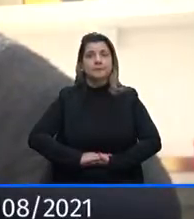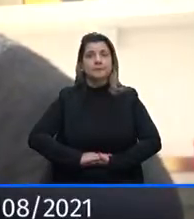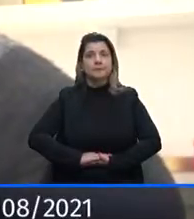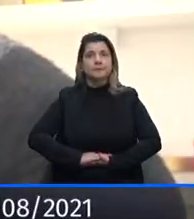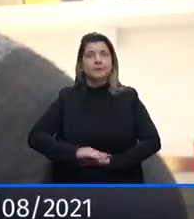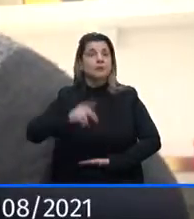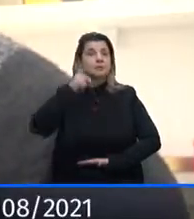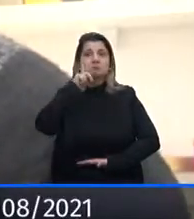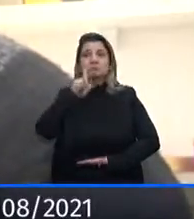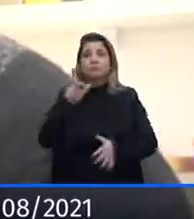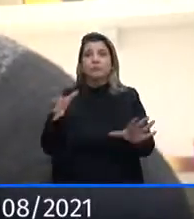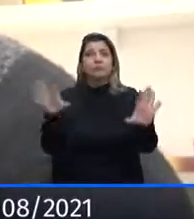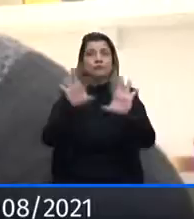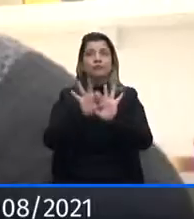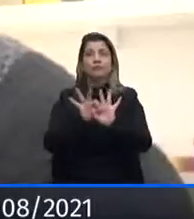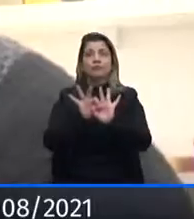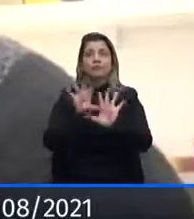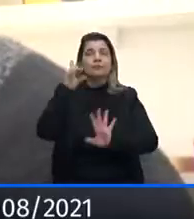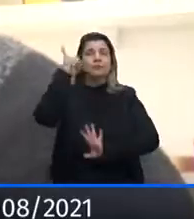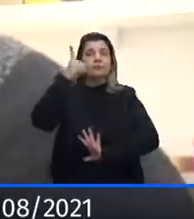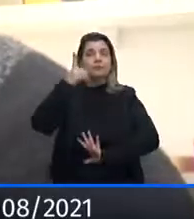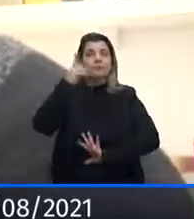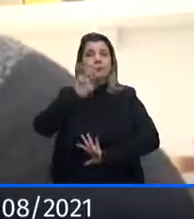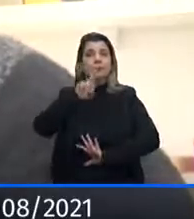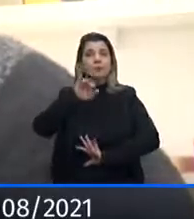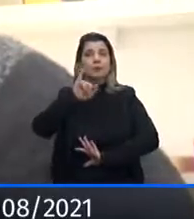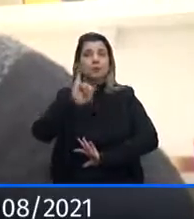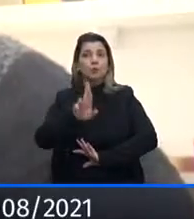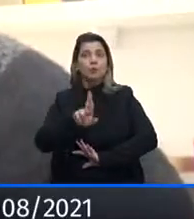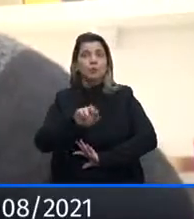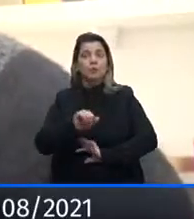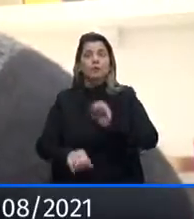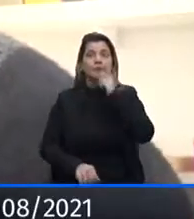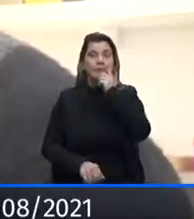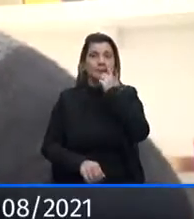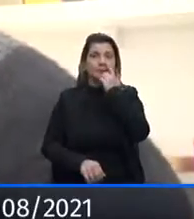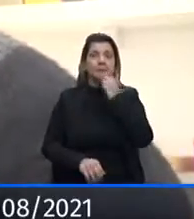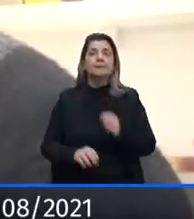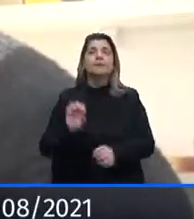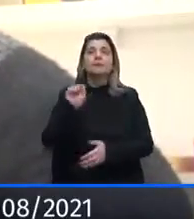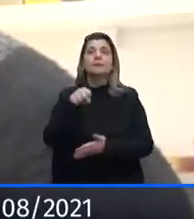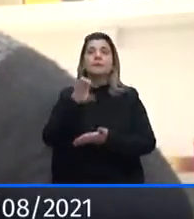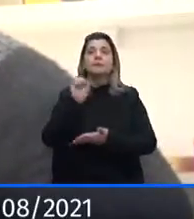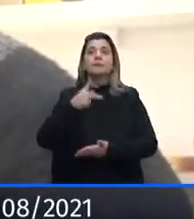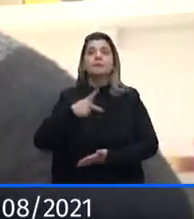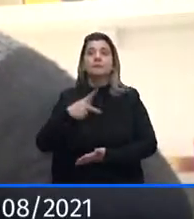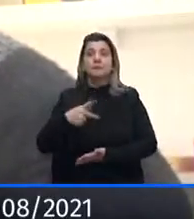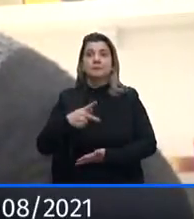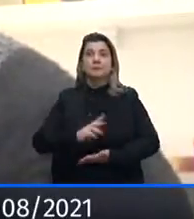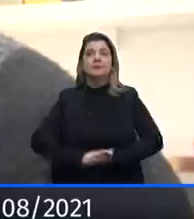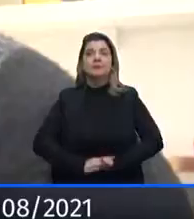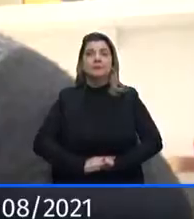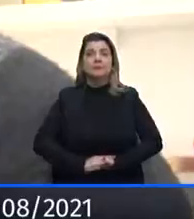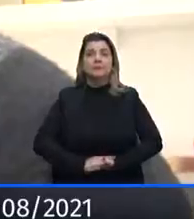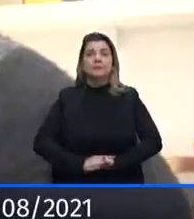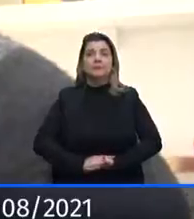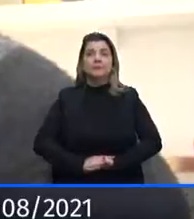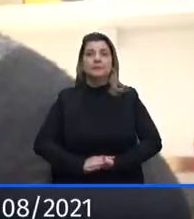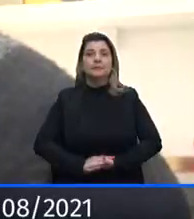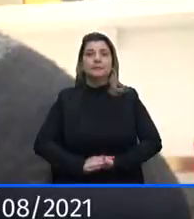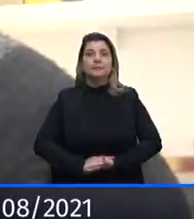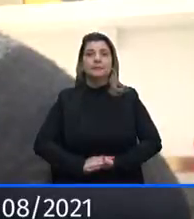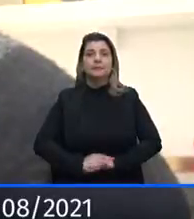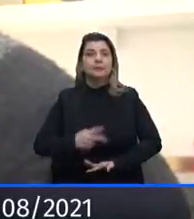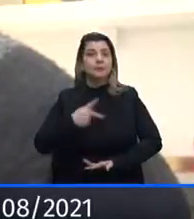Estamos conseguindo conexão com o deputado Rui. Esse deputado... Favorável, presidente. Ok. Oi,